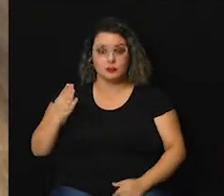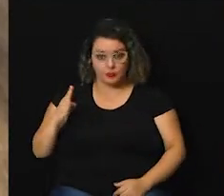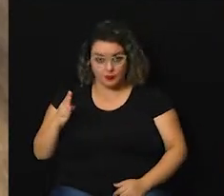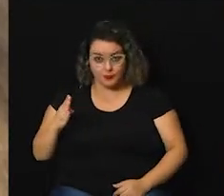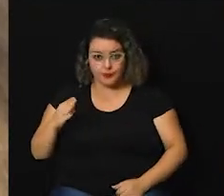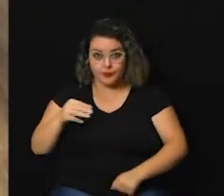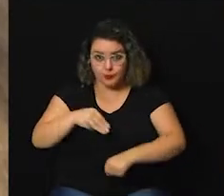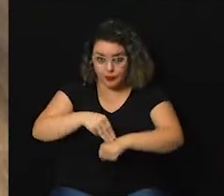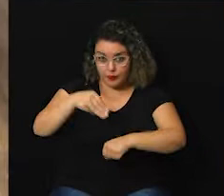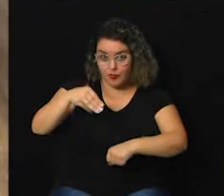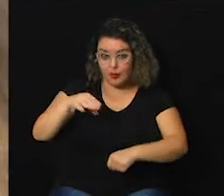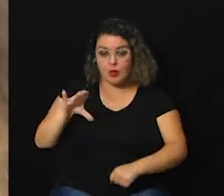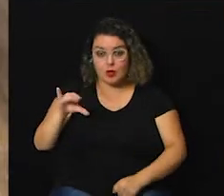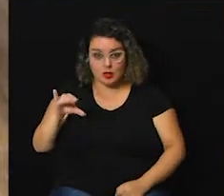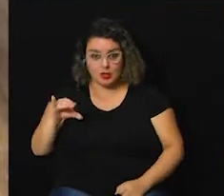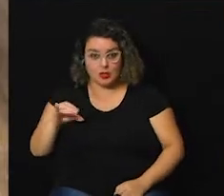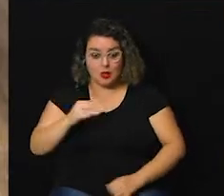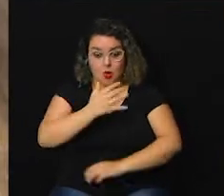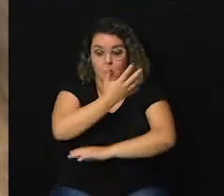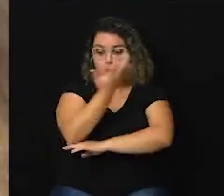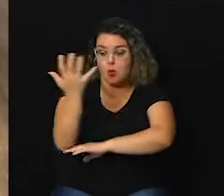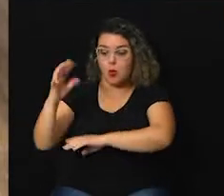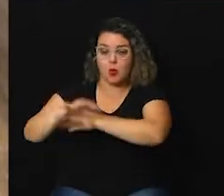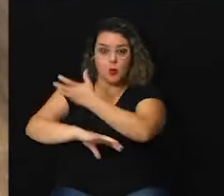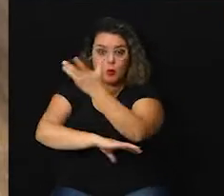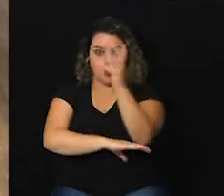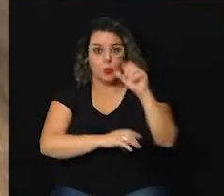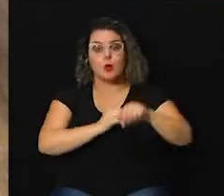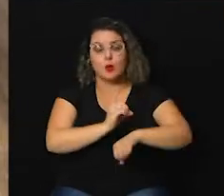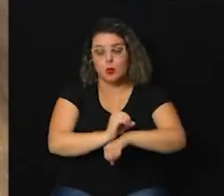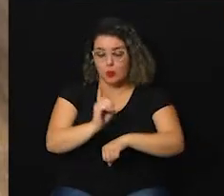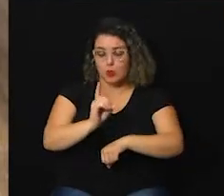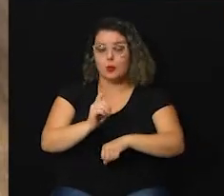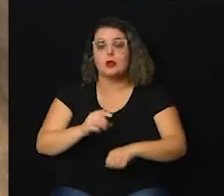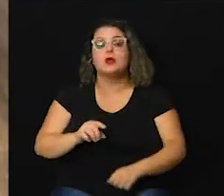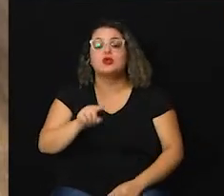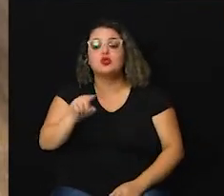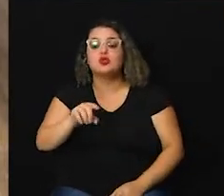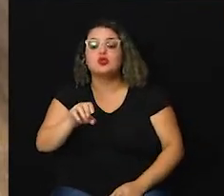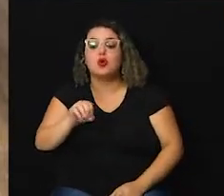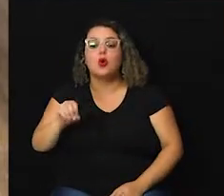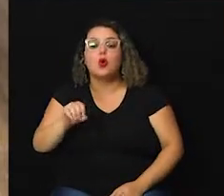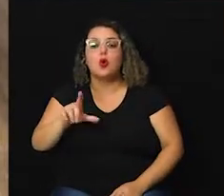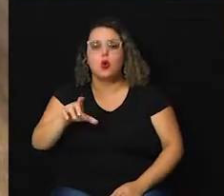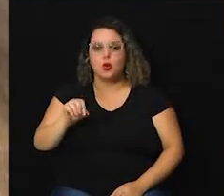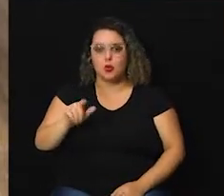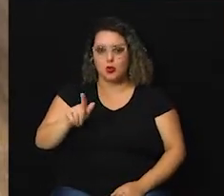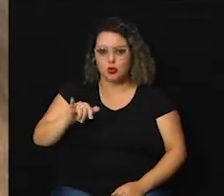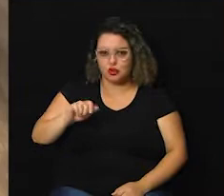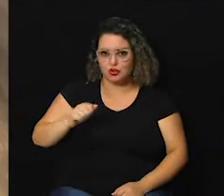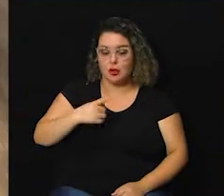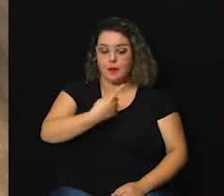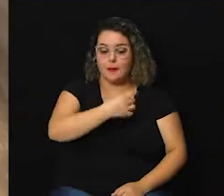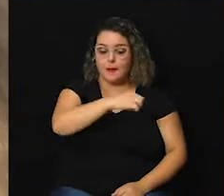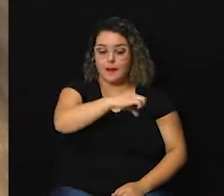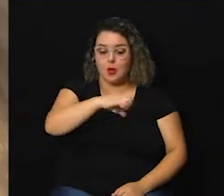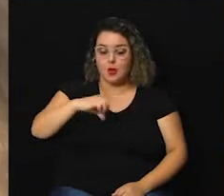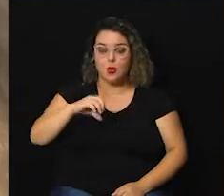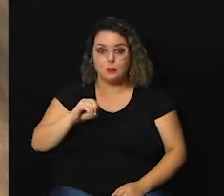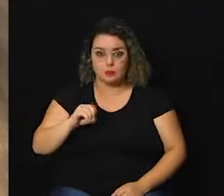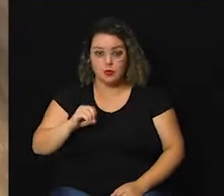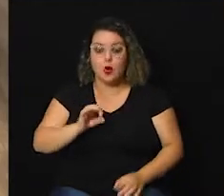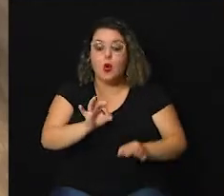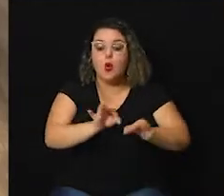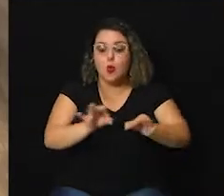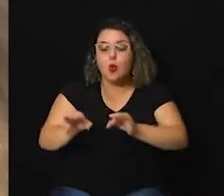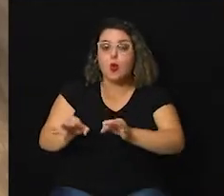Biologia, mestre em Ciências Florestais e doutora em Zoologia. Desde 1990, executa e coordena